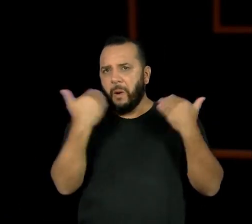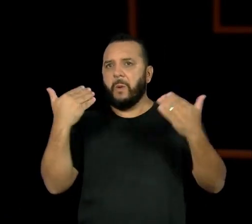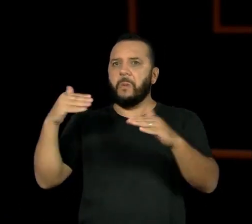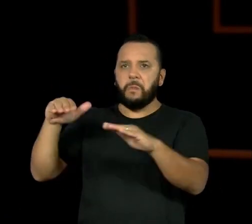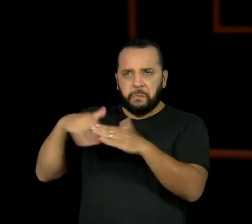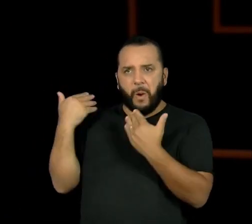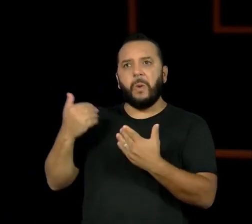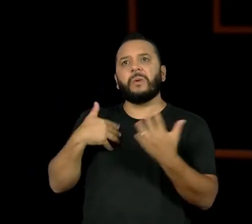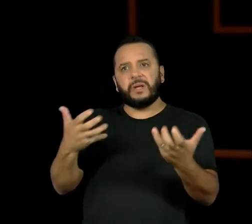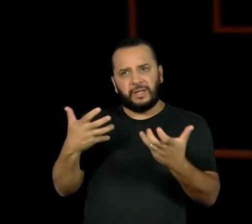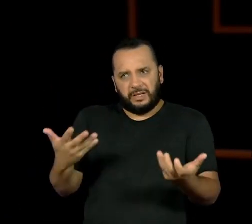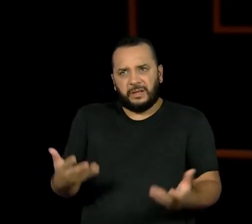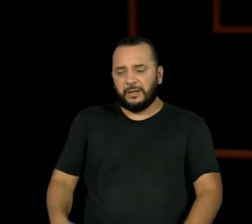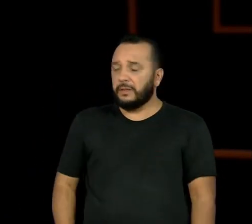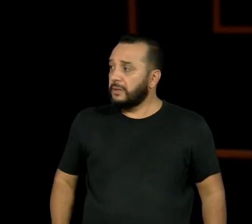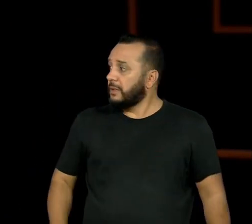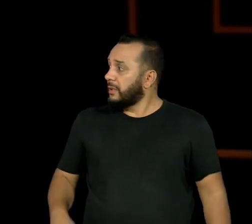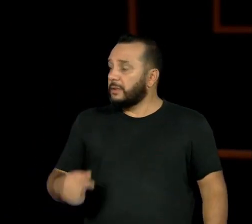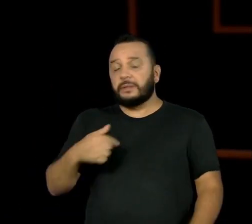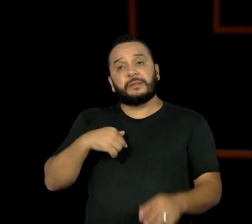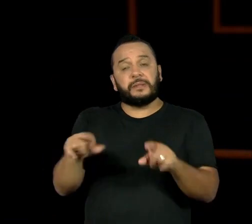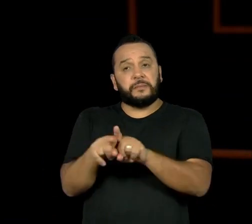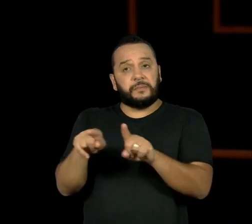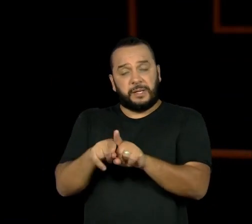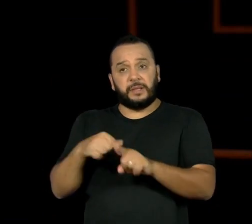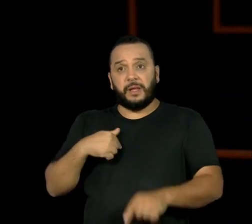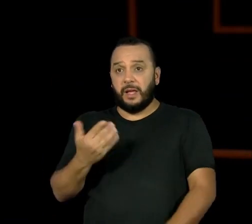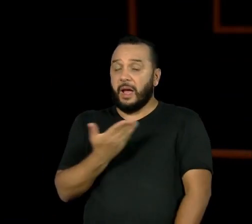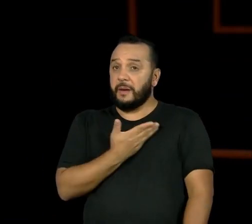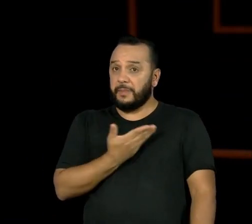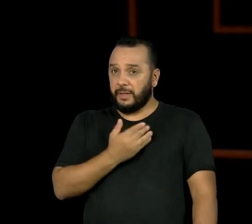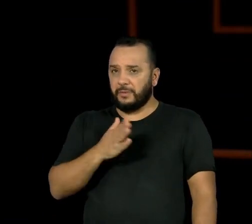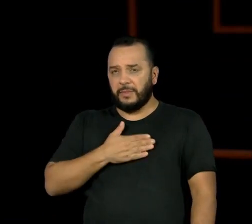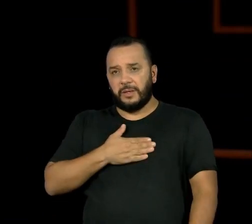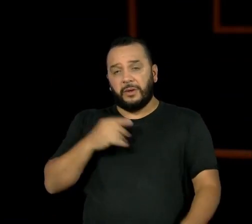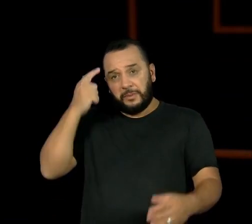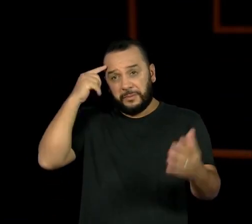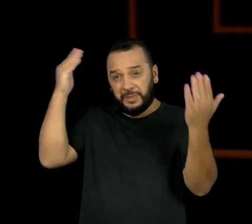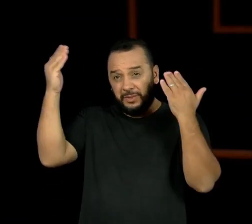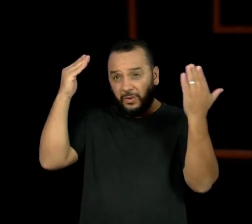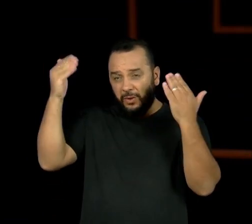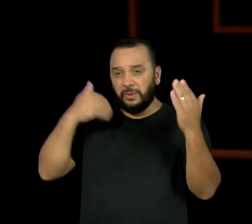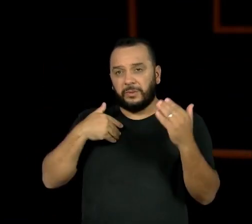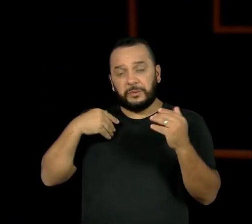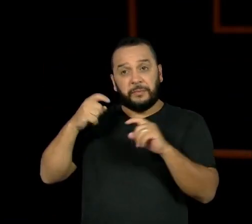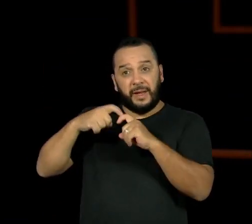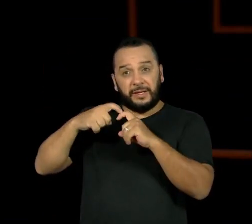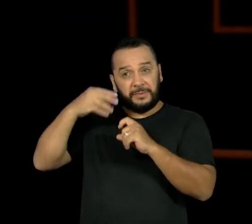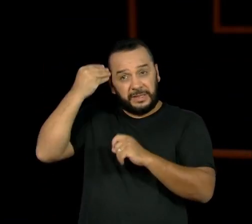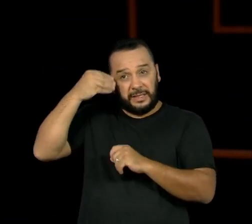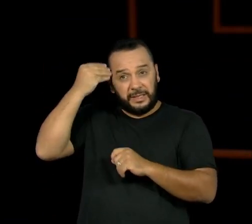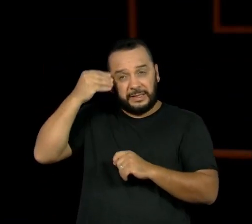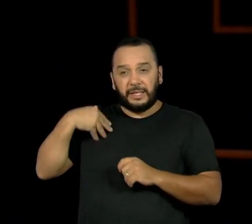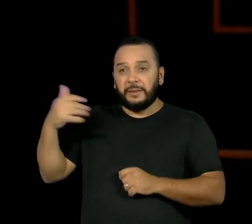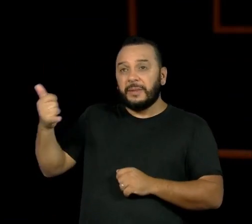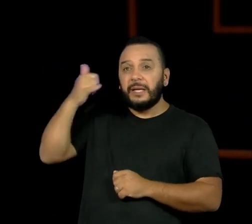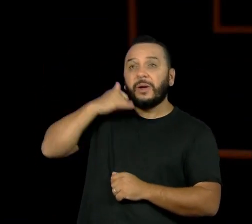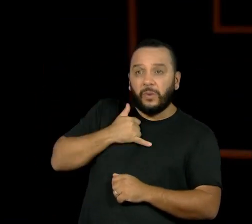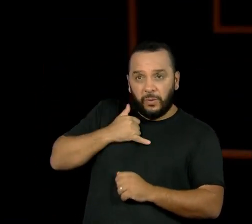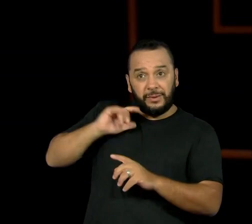Nesse livro, eu tenho um amigo meu, Josef Famberg, que é um psicanalista, ele me ligou e disse, como